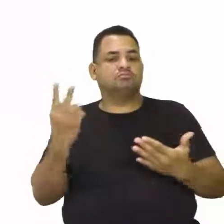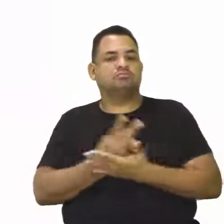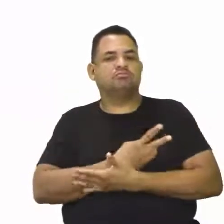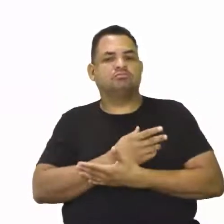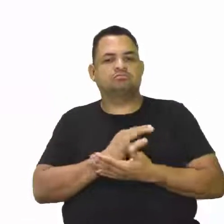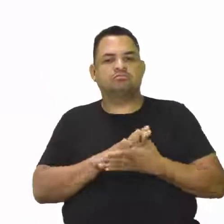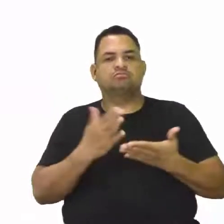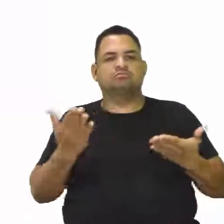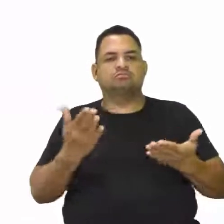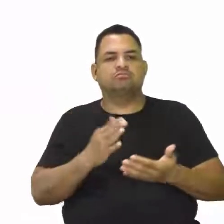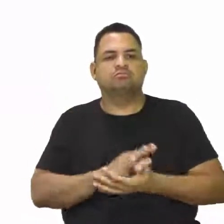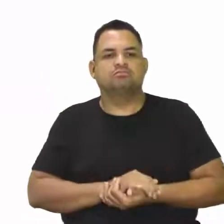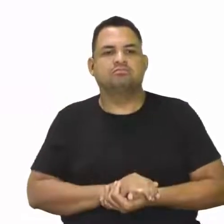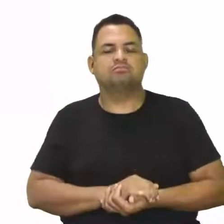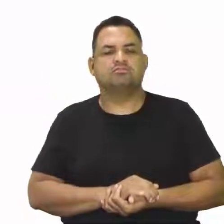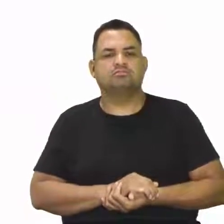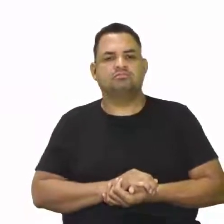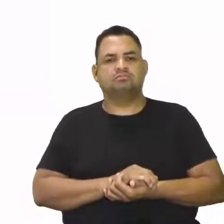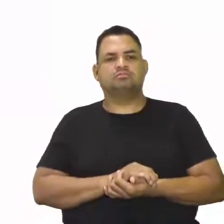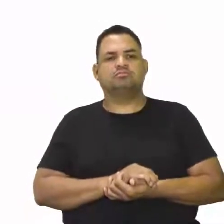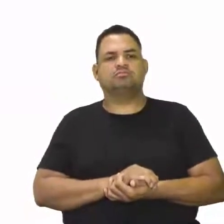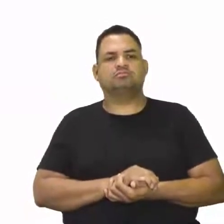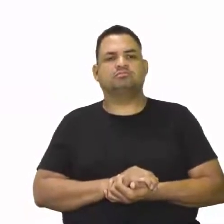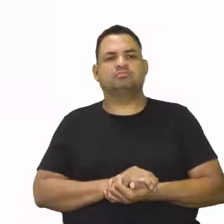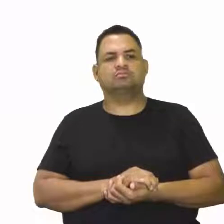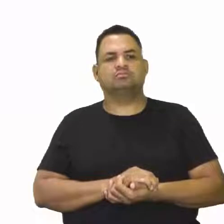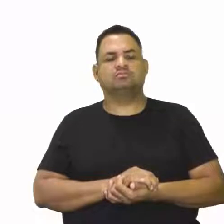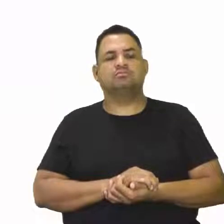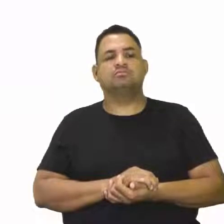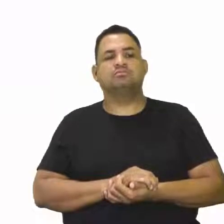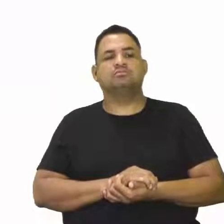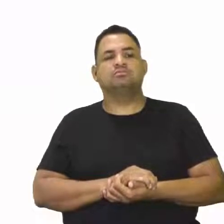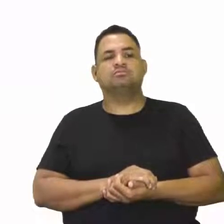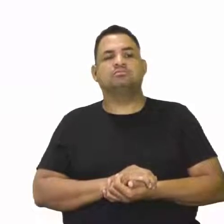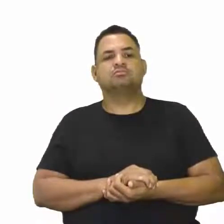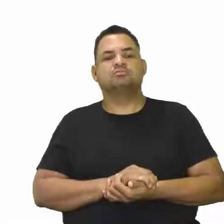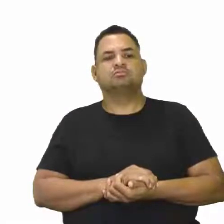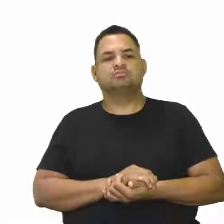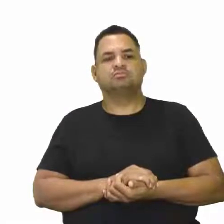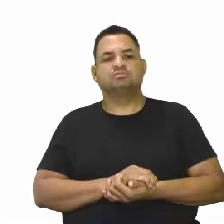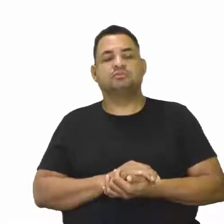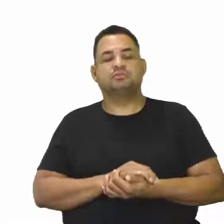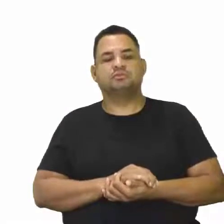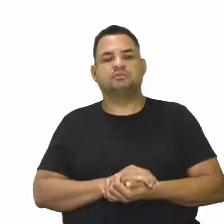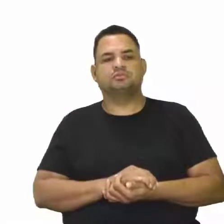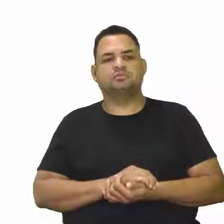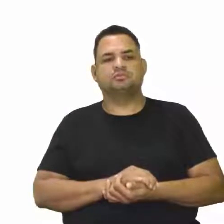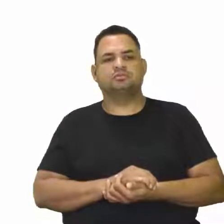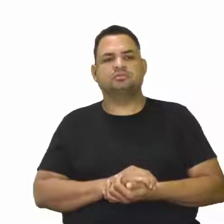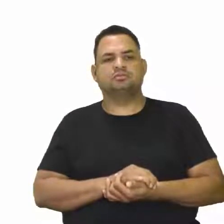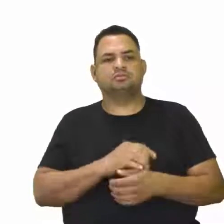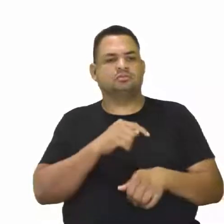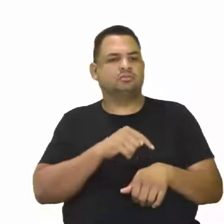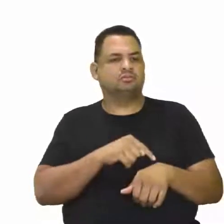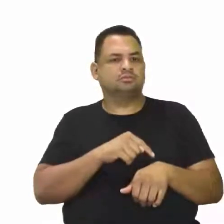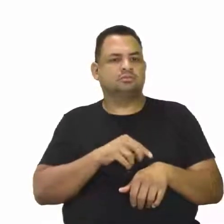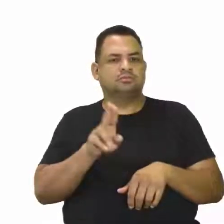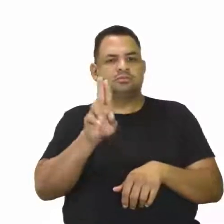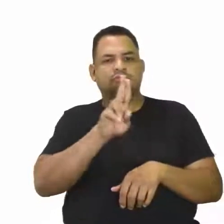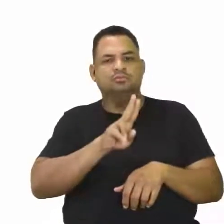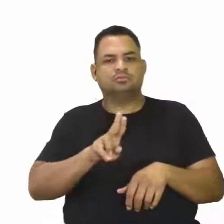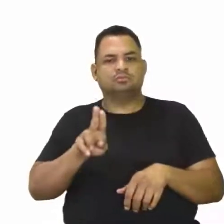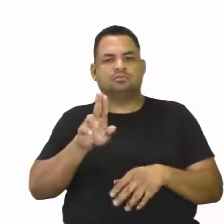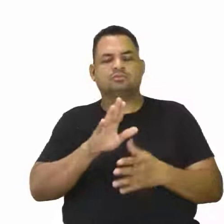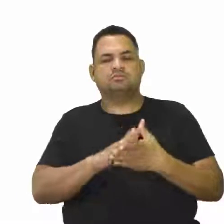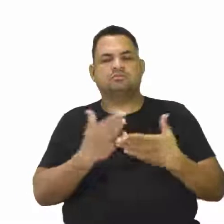a ação. Salió por donde entrou. De tempo, elas são utilizadas como